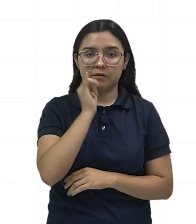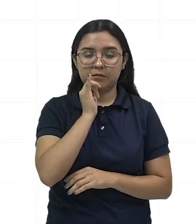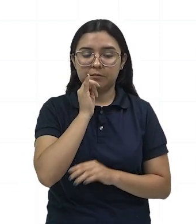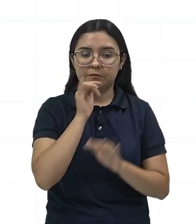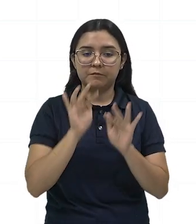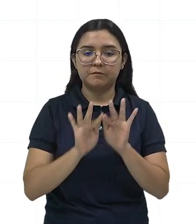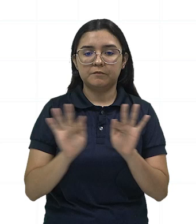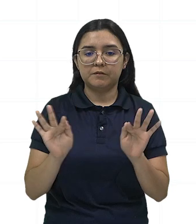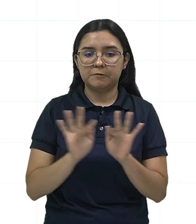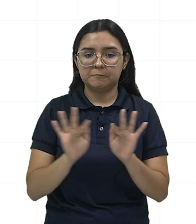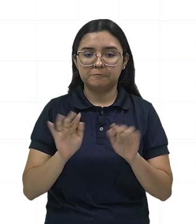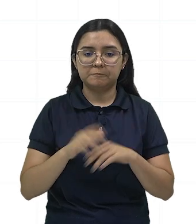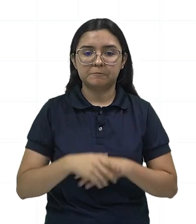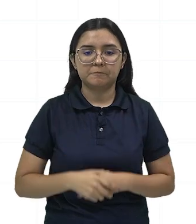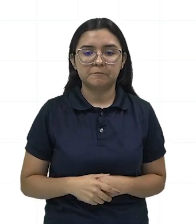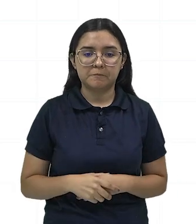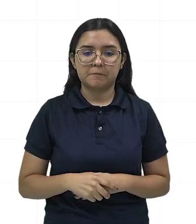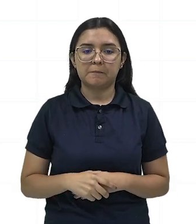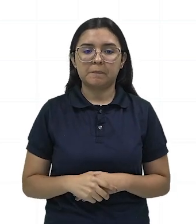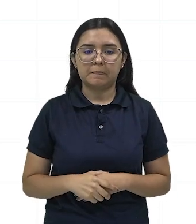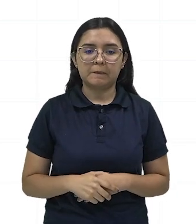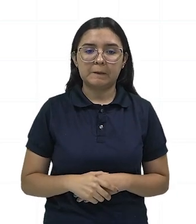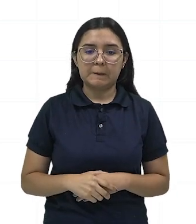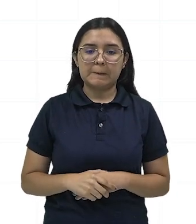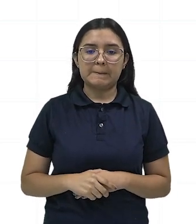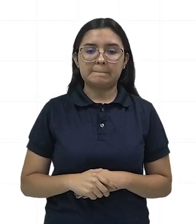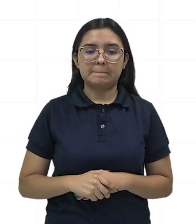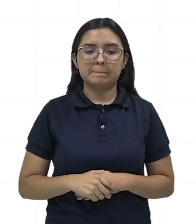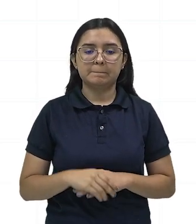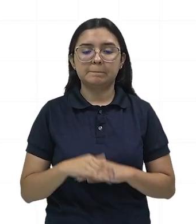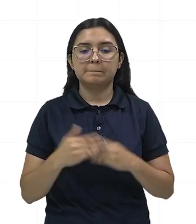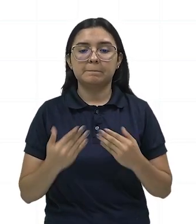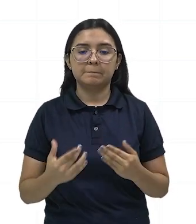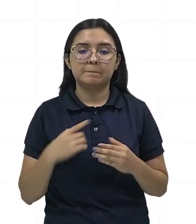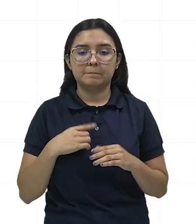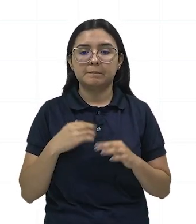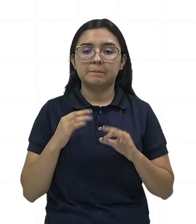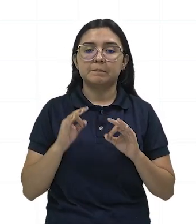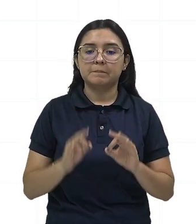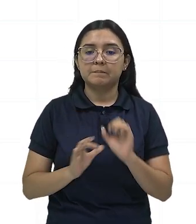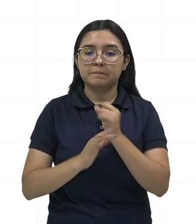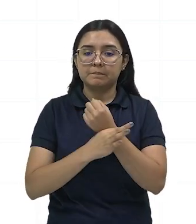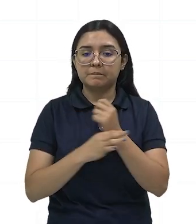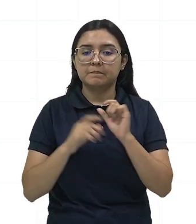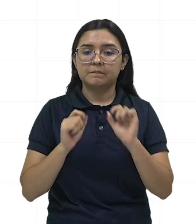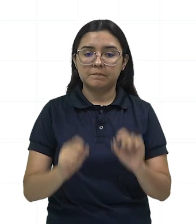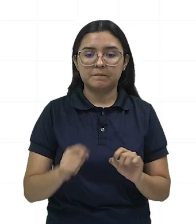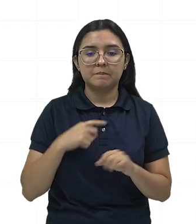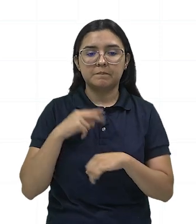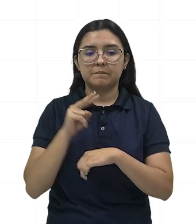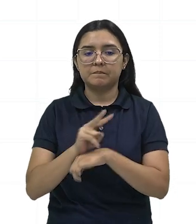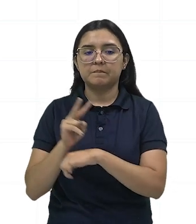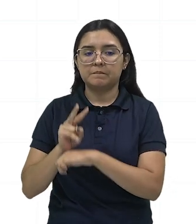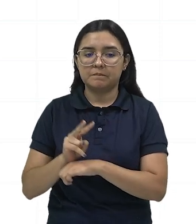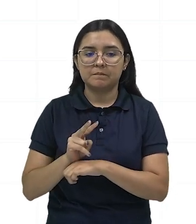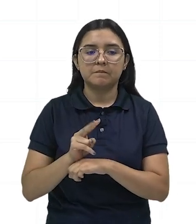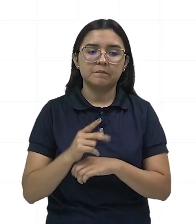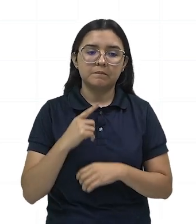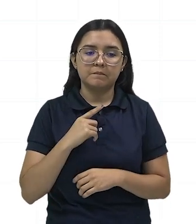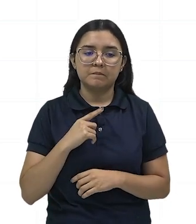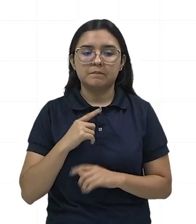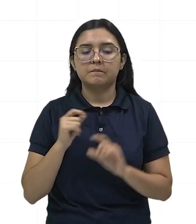Asseguro-lhes isso. Pronome demonstrativo. Preservar é ter a certeza de que teremos